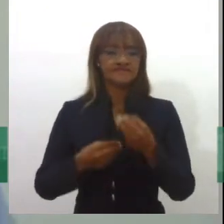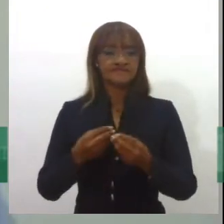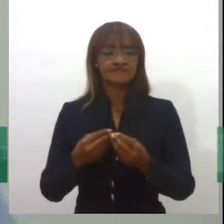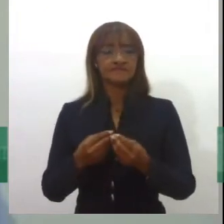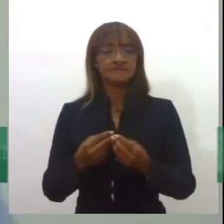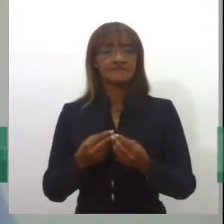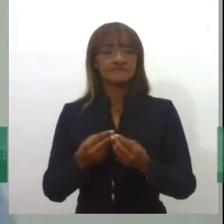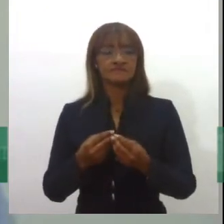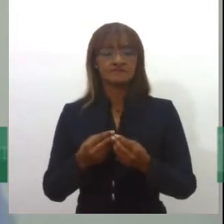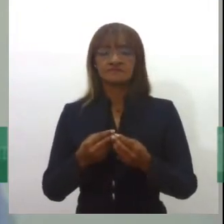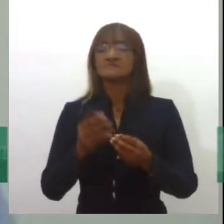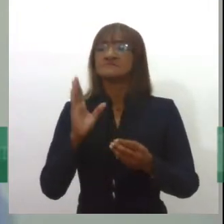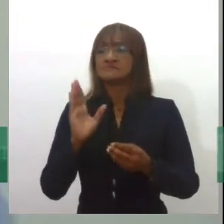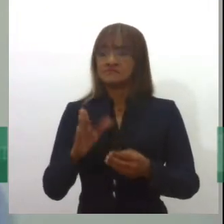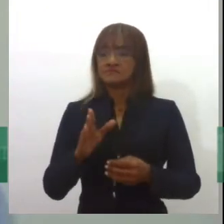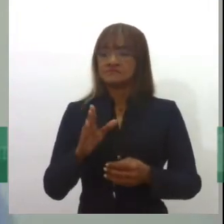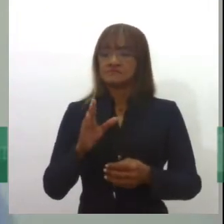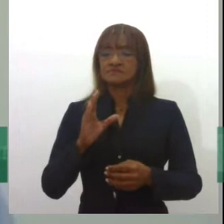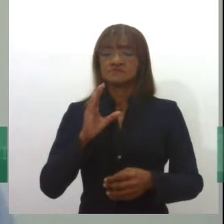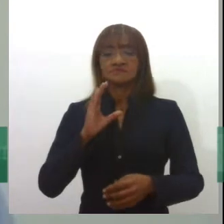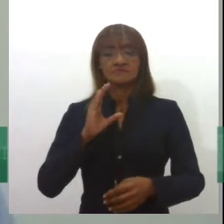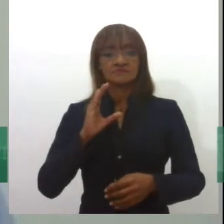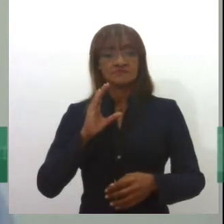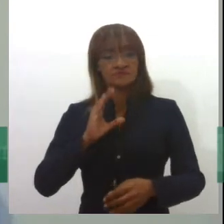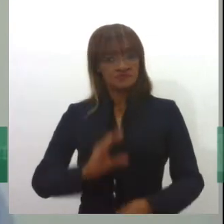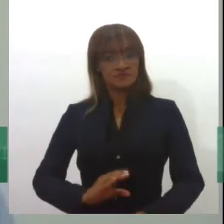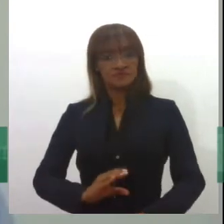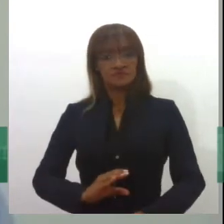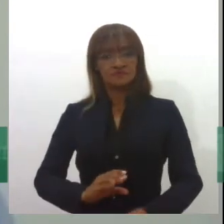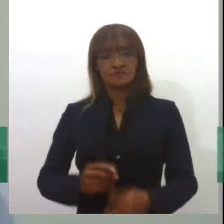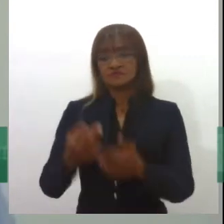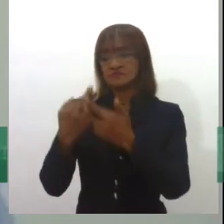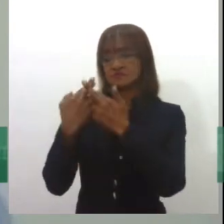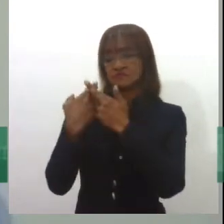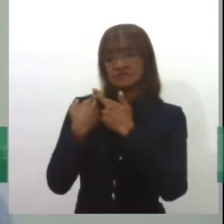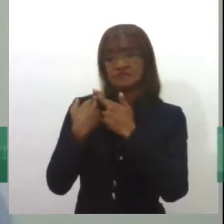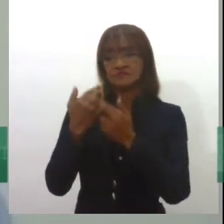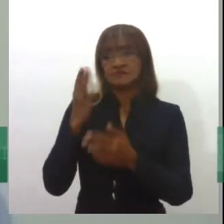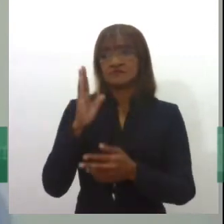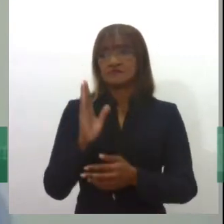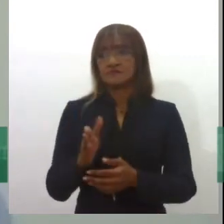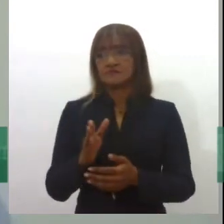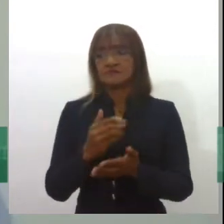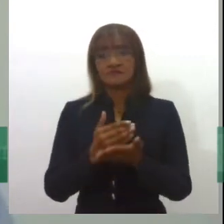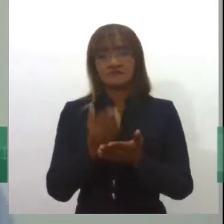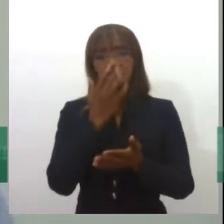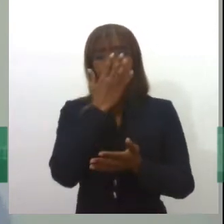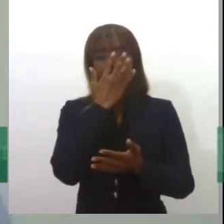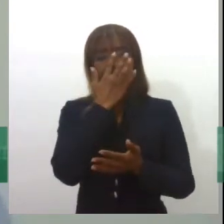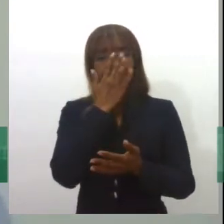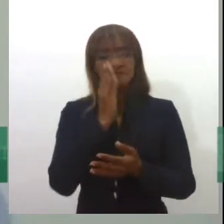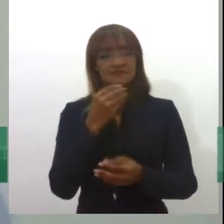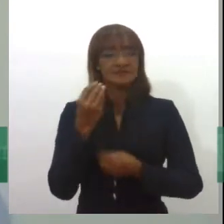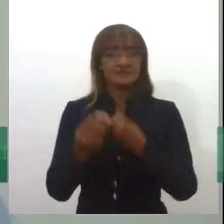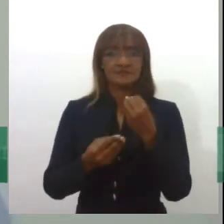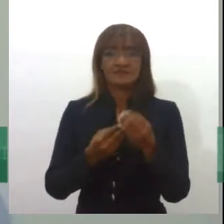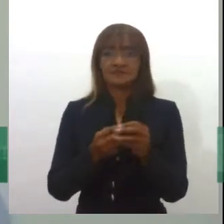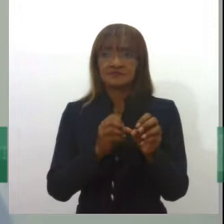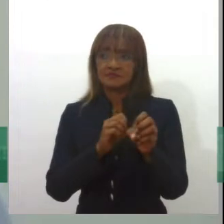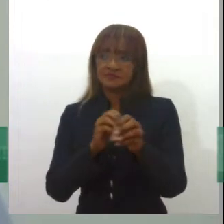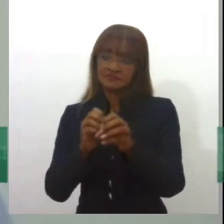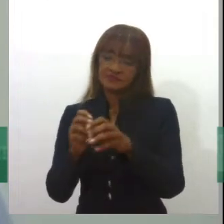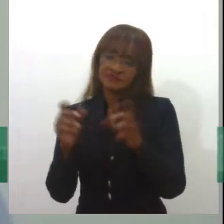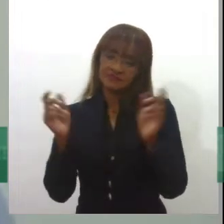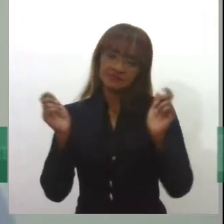possa agir coletivo e individualmente de modo responsável, né, a partir de princípios éticos, democráticos,